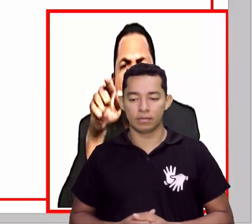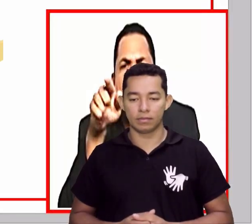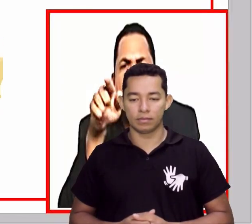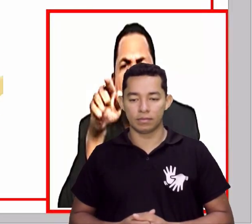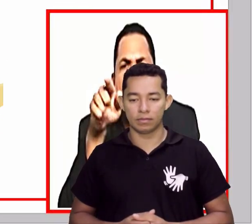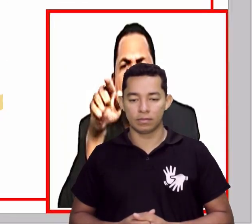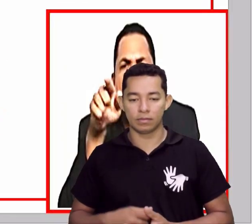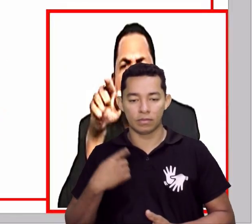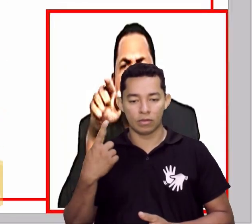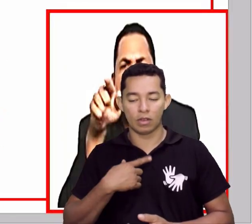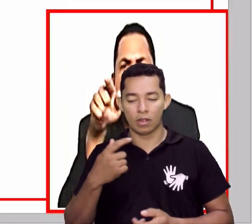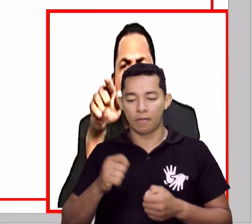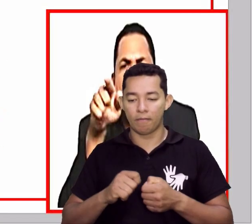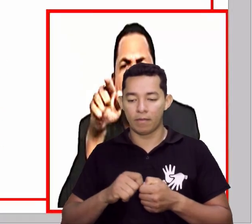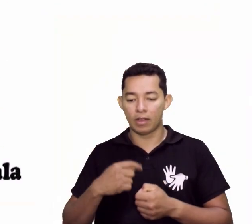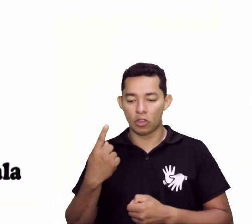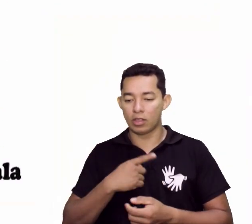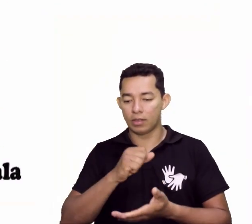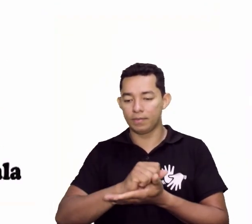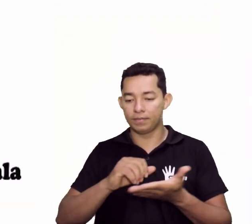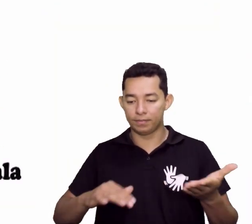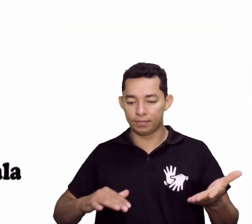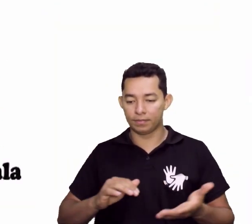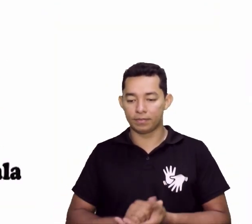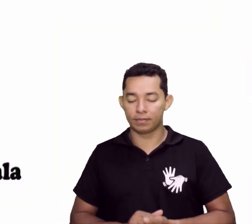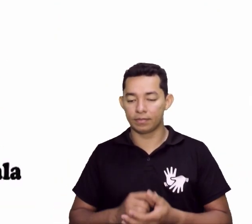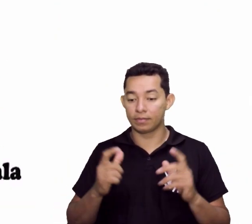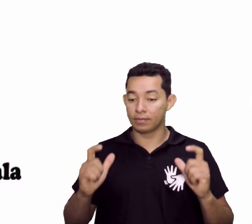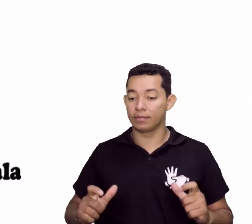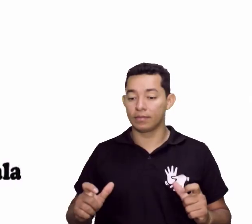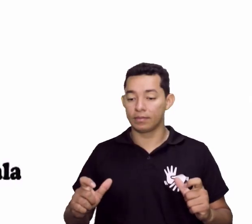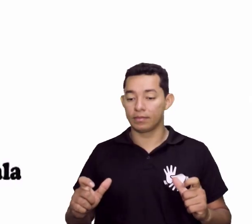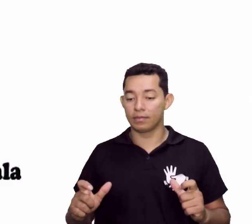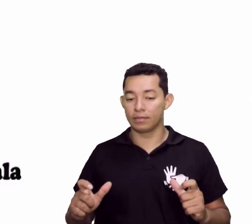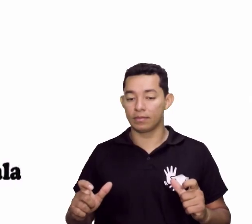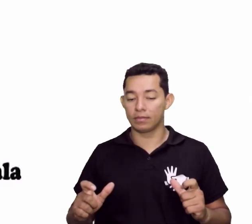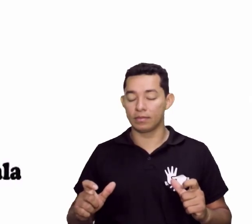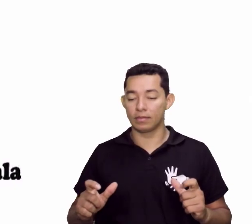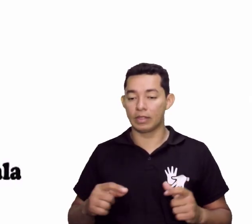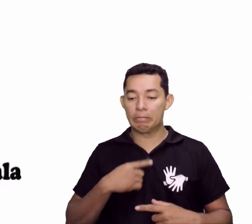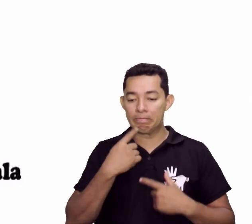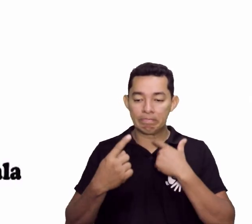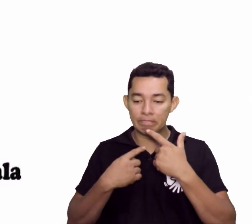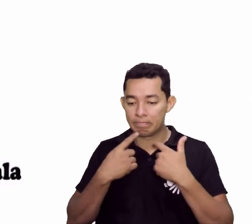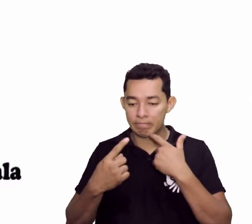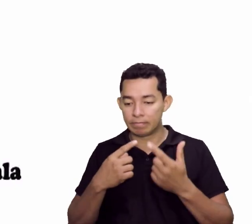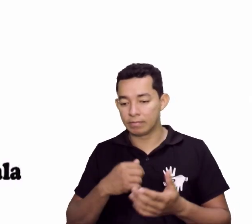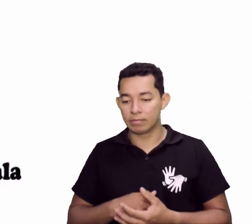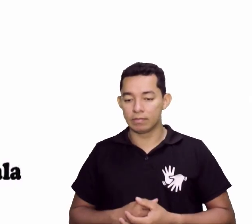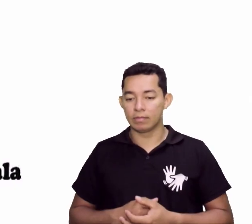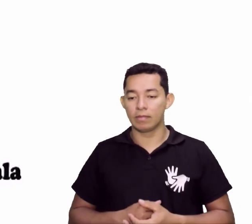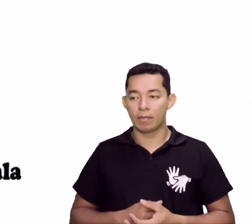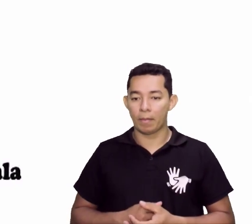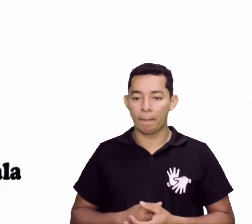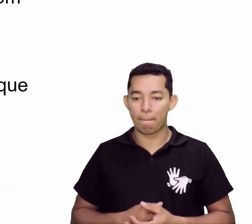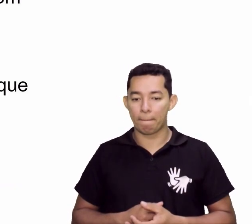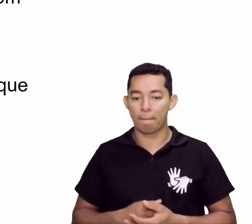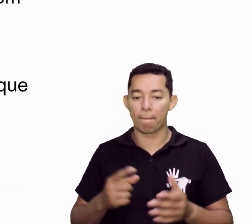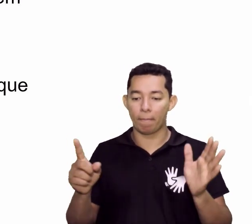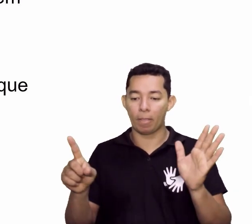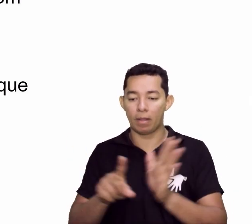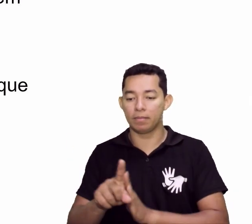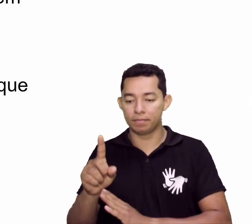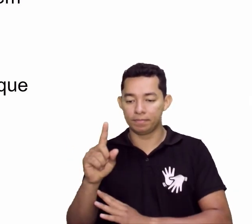nós vamos para nossas atividades, né? Onde você vai tirar dúvidas através delas, né? Vamos logo com a questão de número